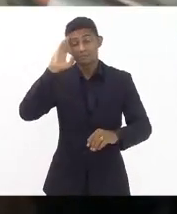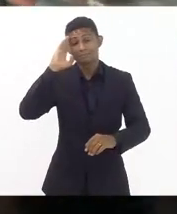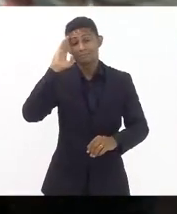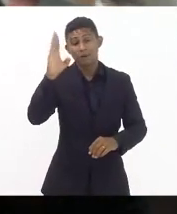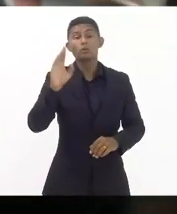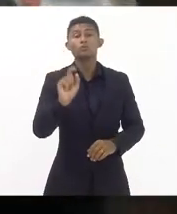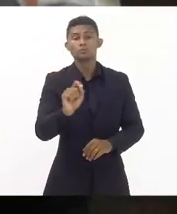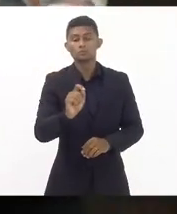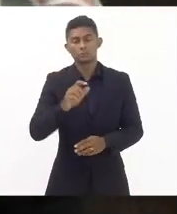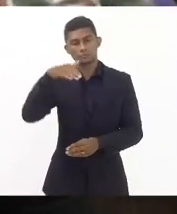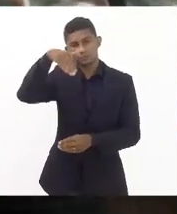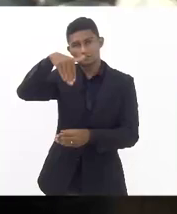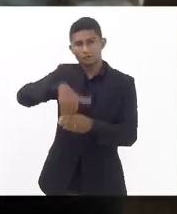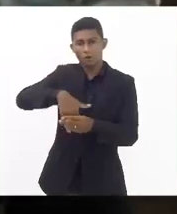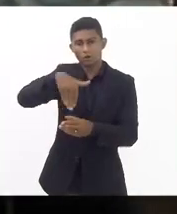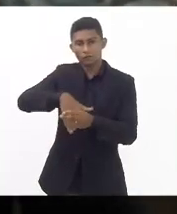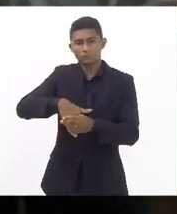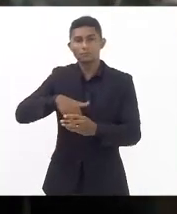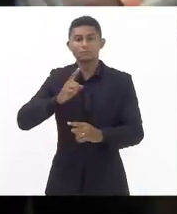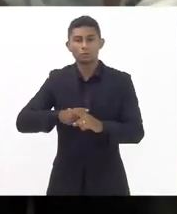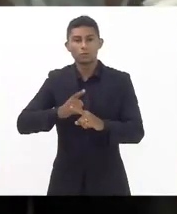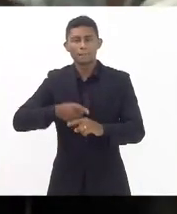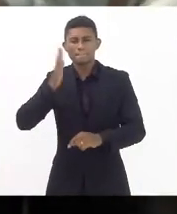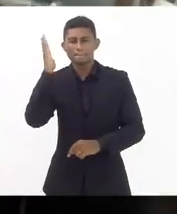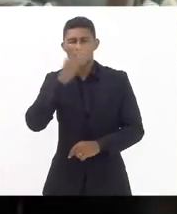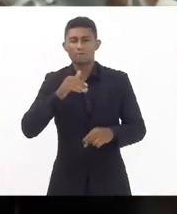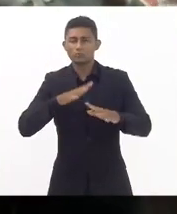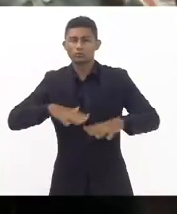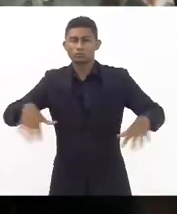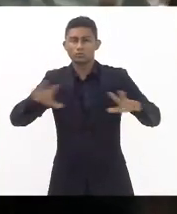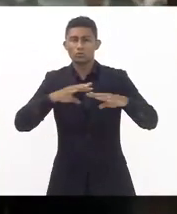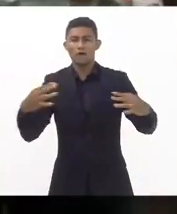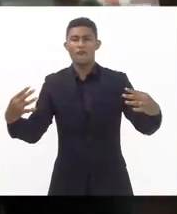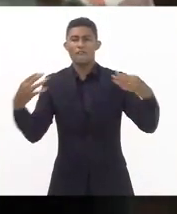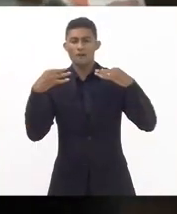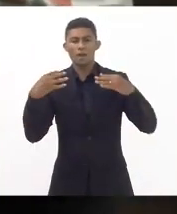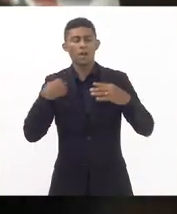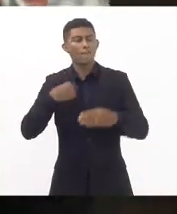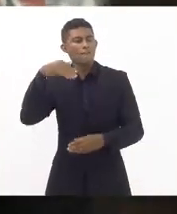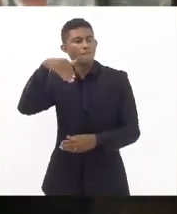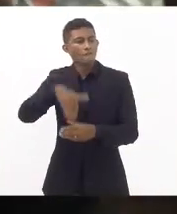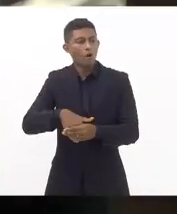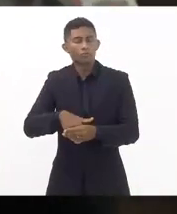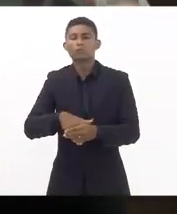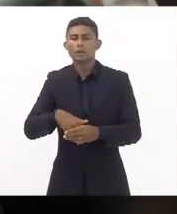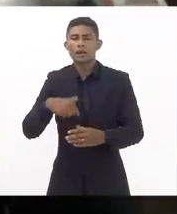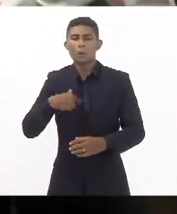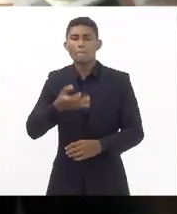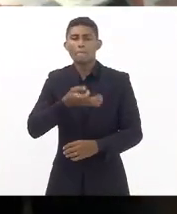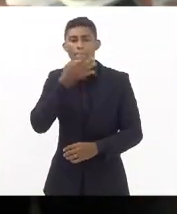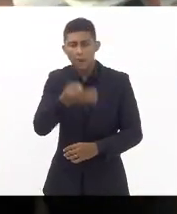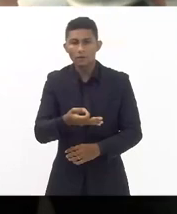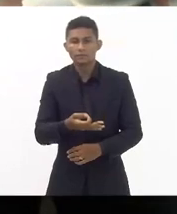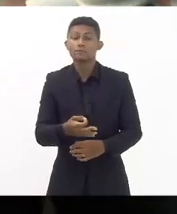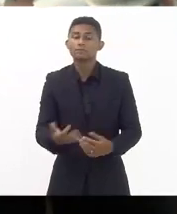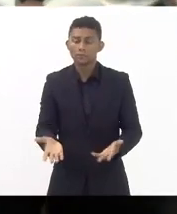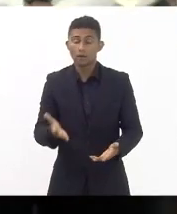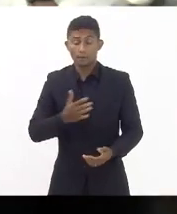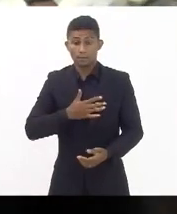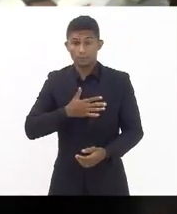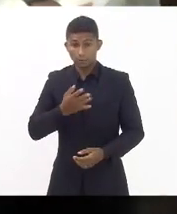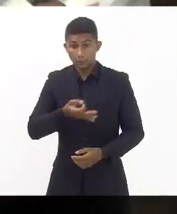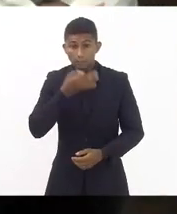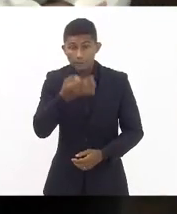voto, as posições ficam claras e ficam explicitadas. A minha posição nessa matéria é superar